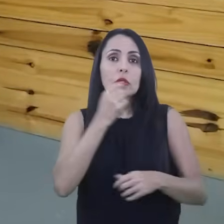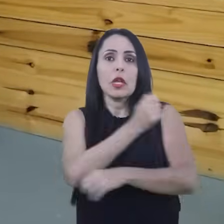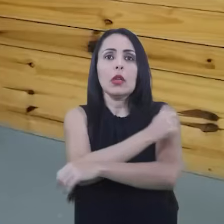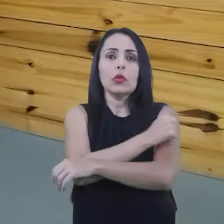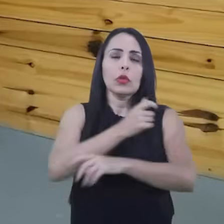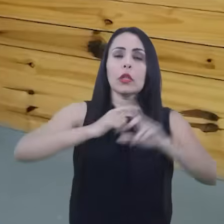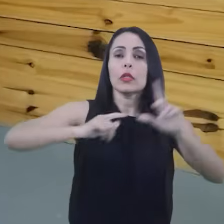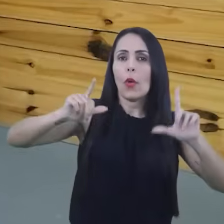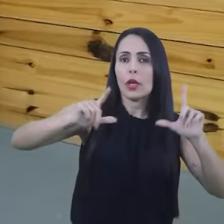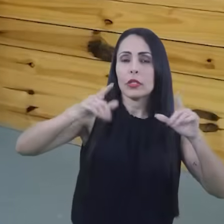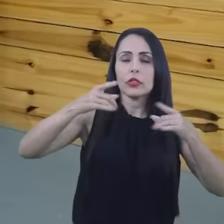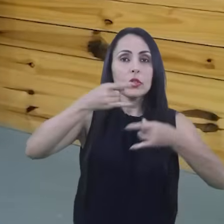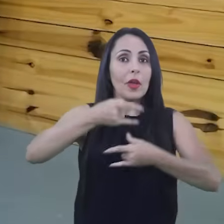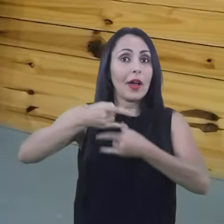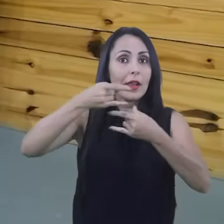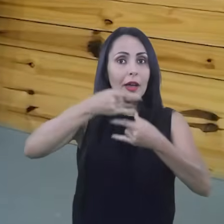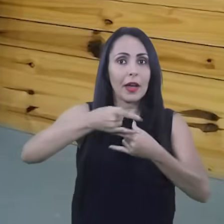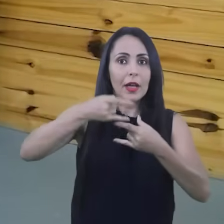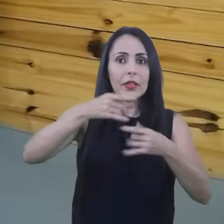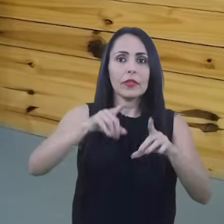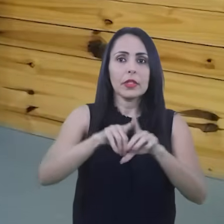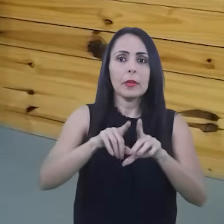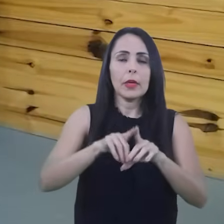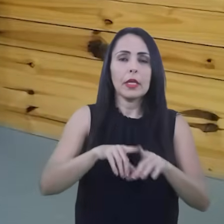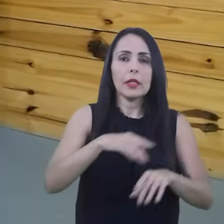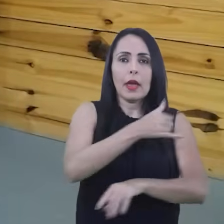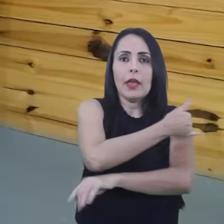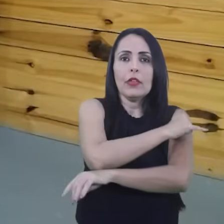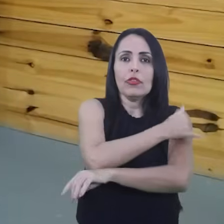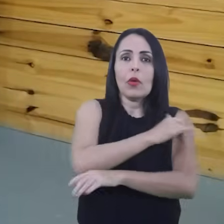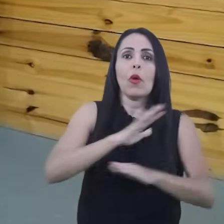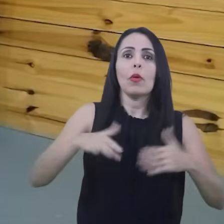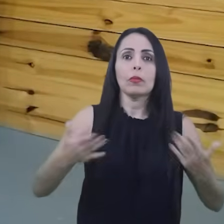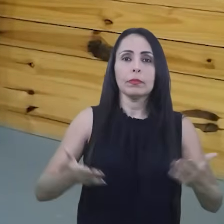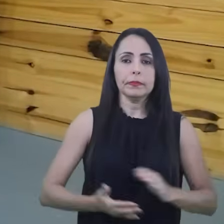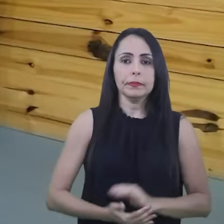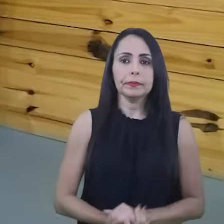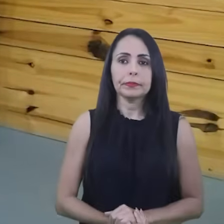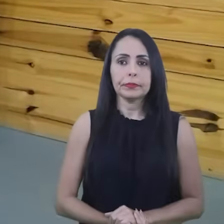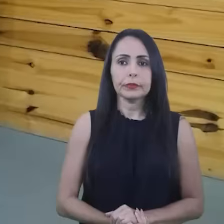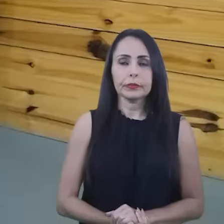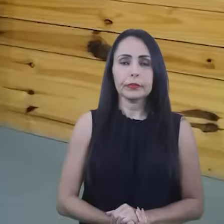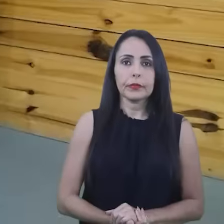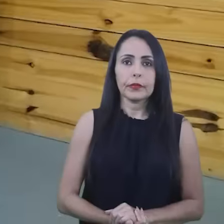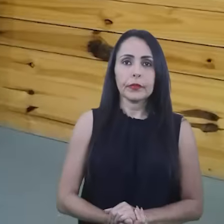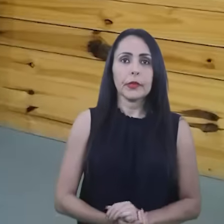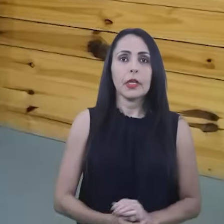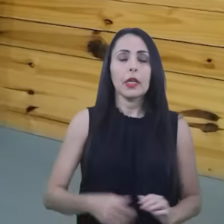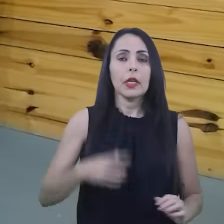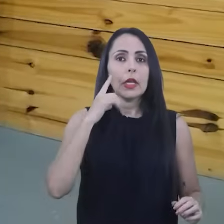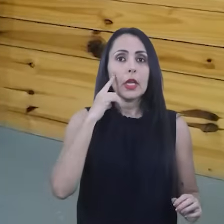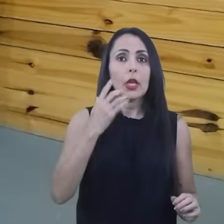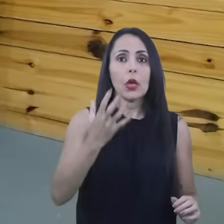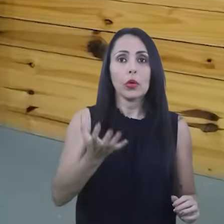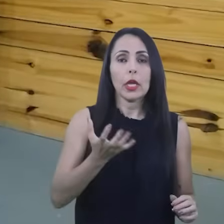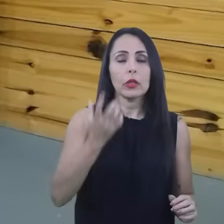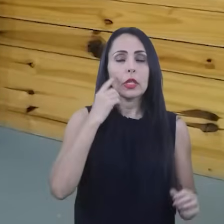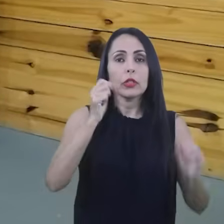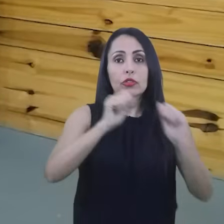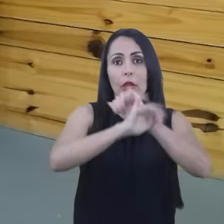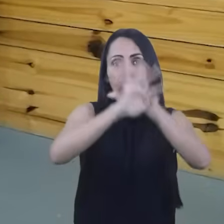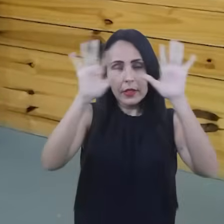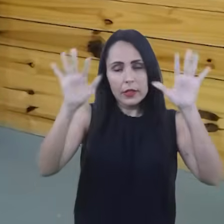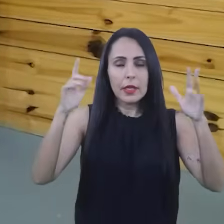assistindo essa live da modalidade da EJA? Que mensagem? Eu quero deixar claro para eles,